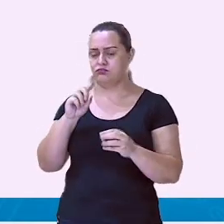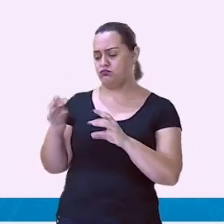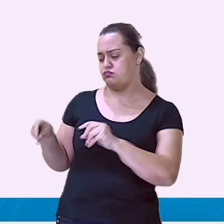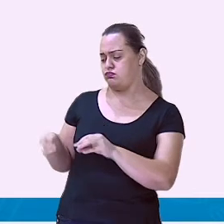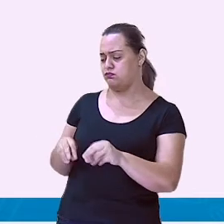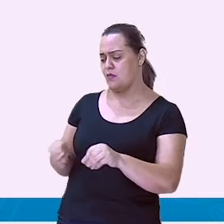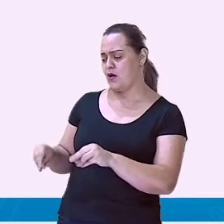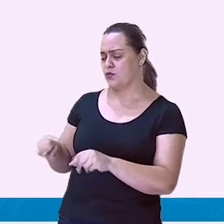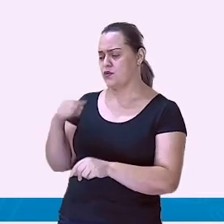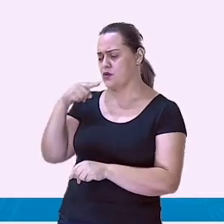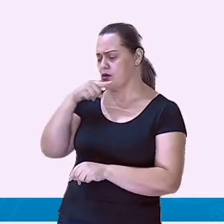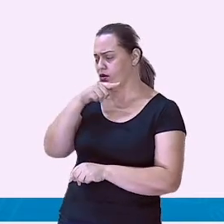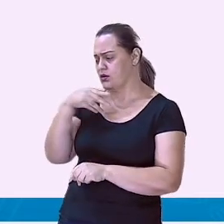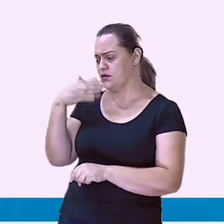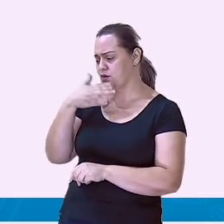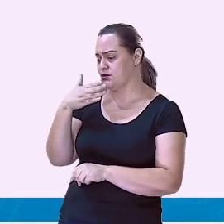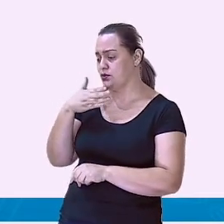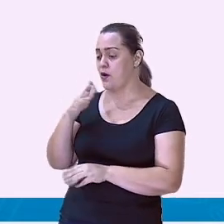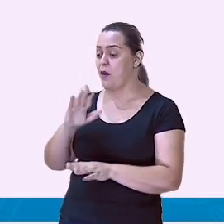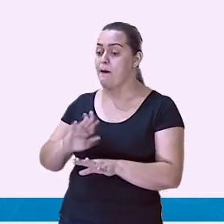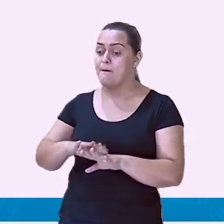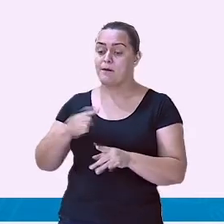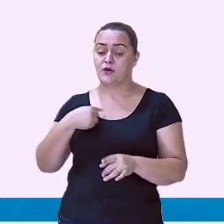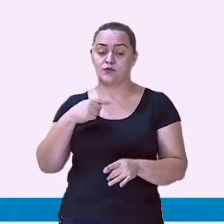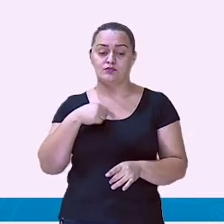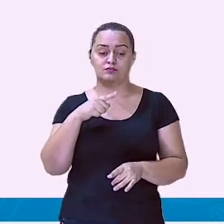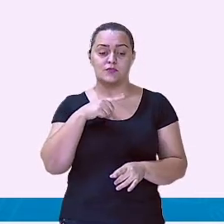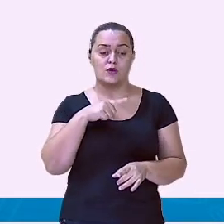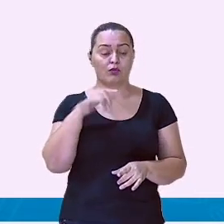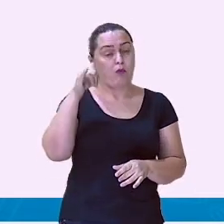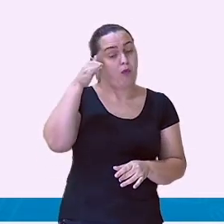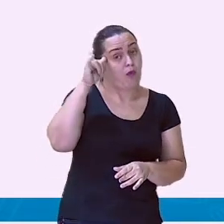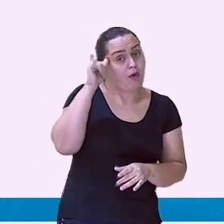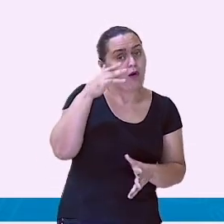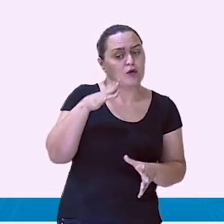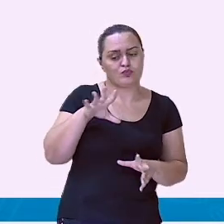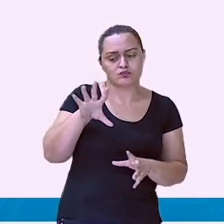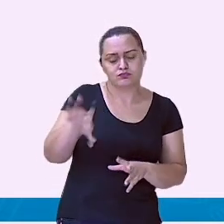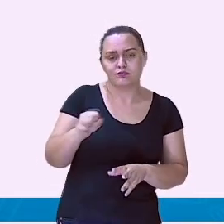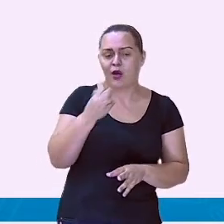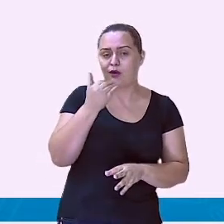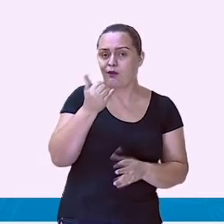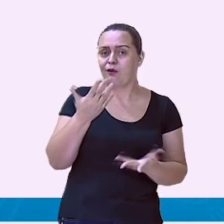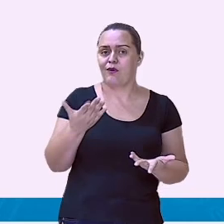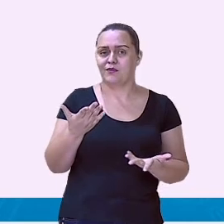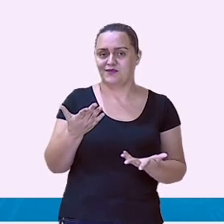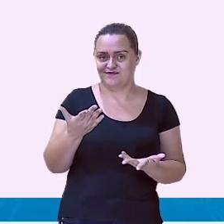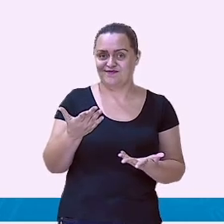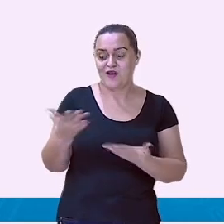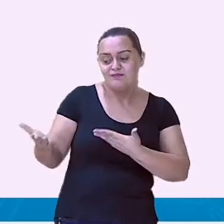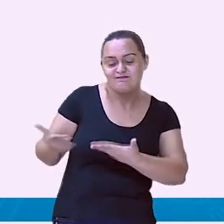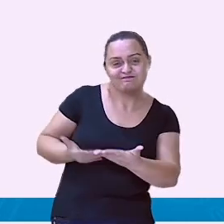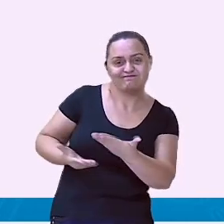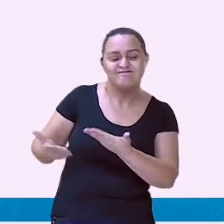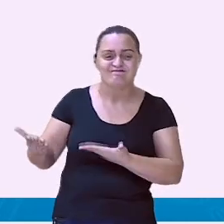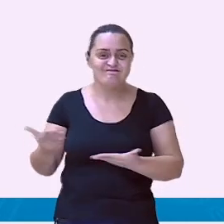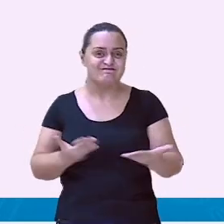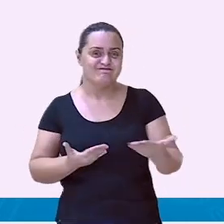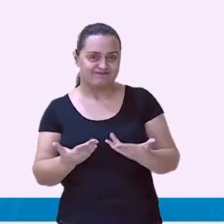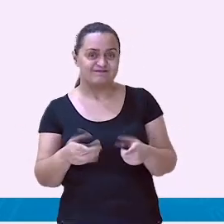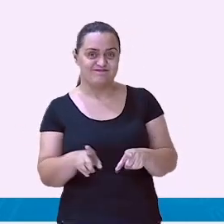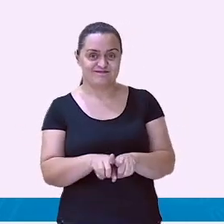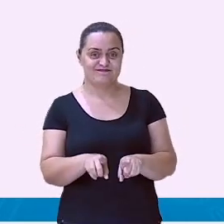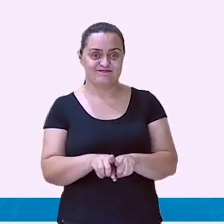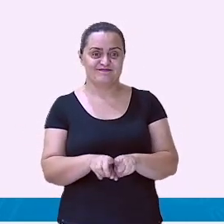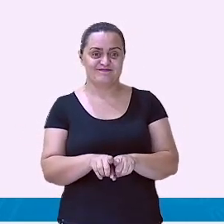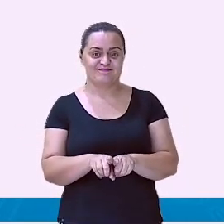dar carne. Olhem bem, em direção ao interior, as buscas pelas drogas do